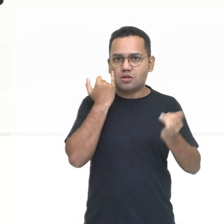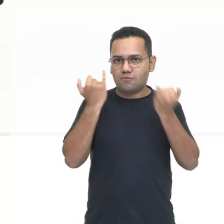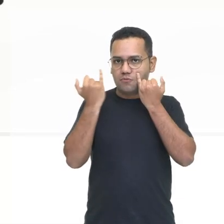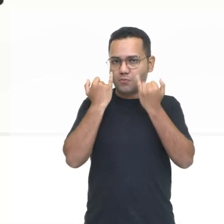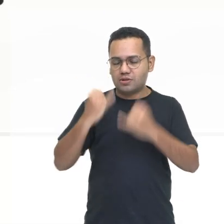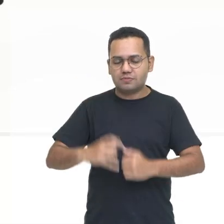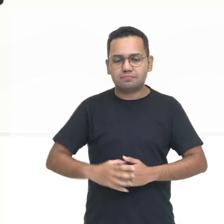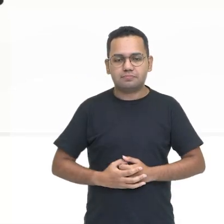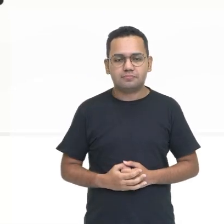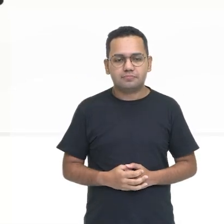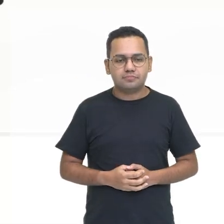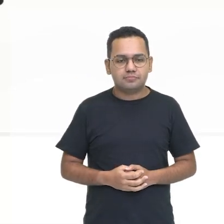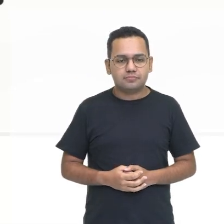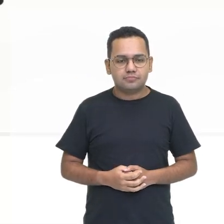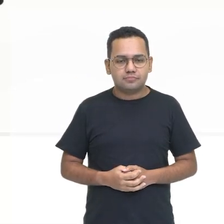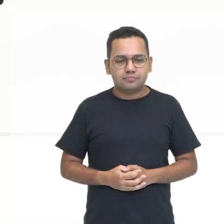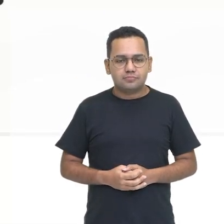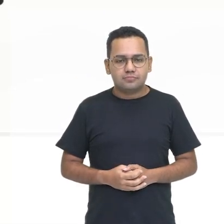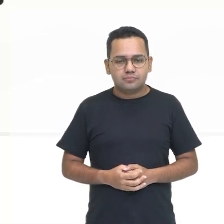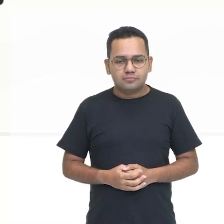da permutação, tá?